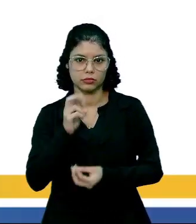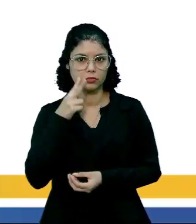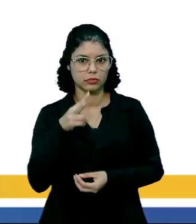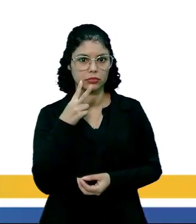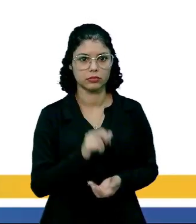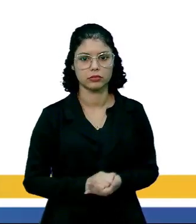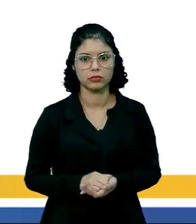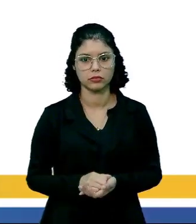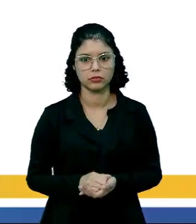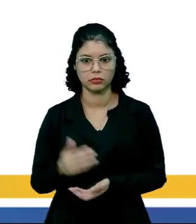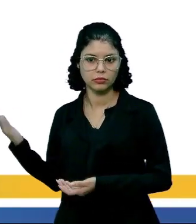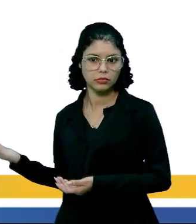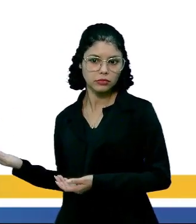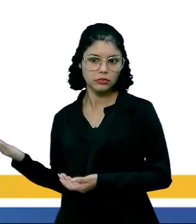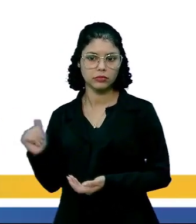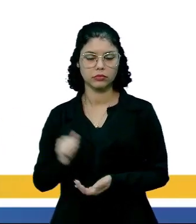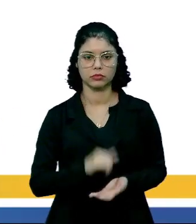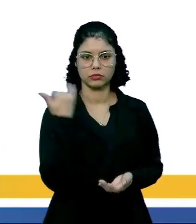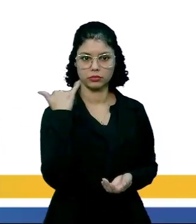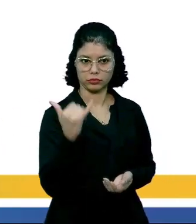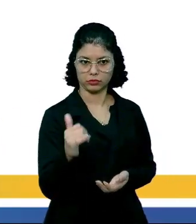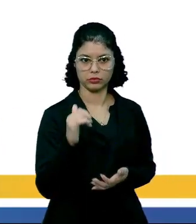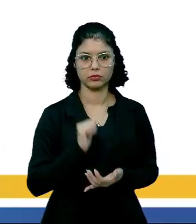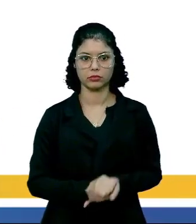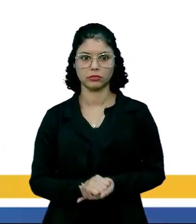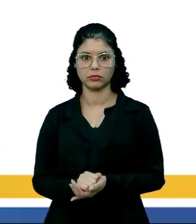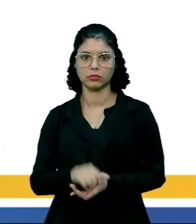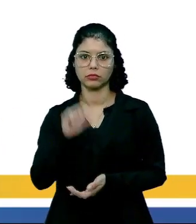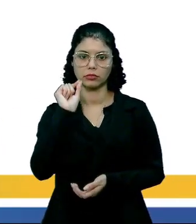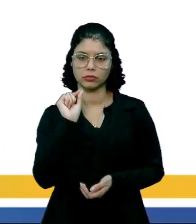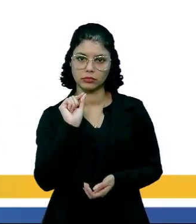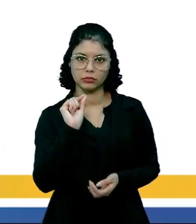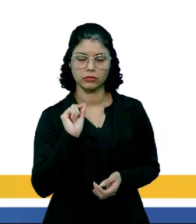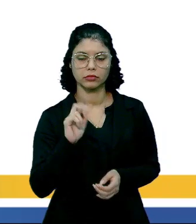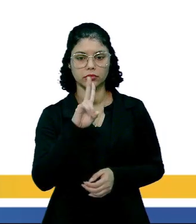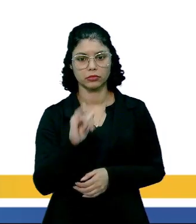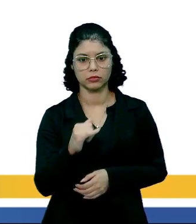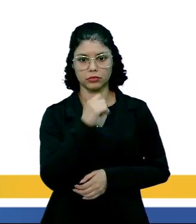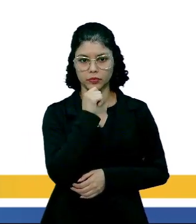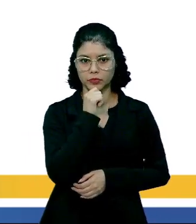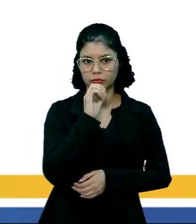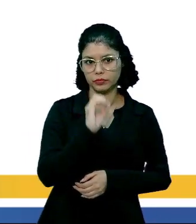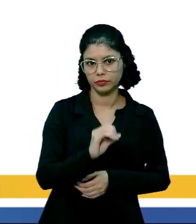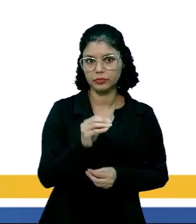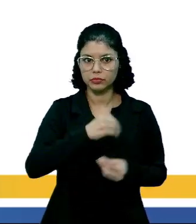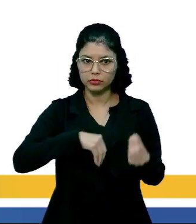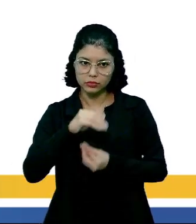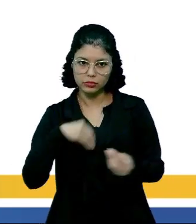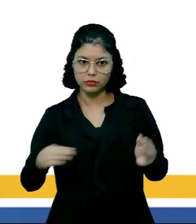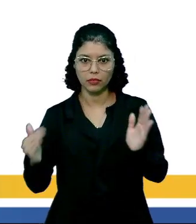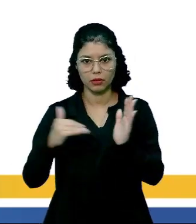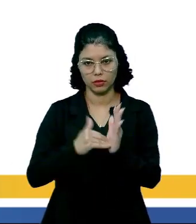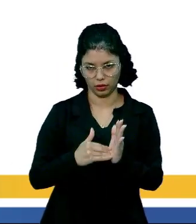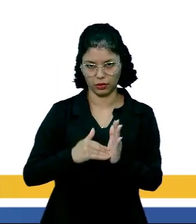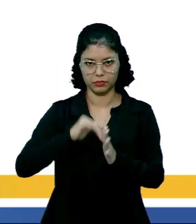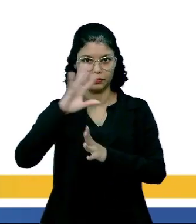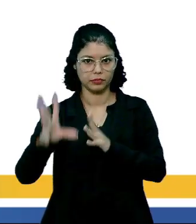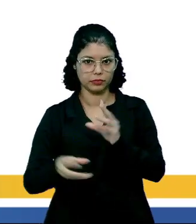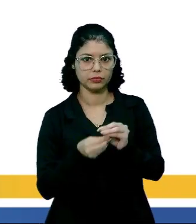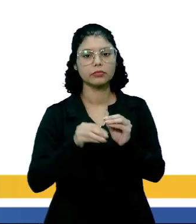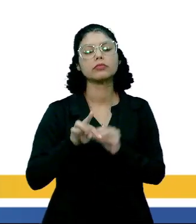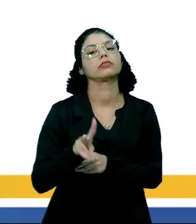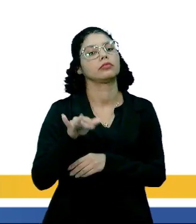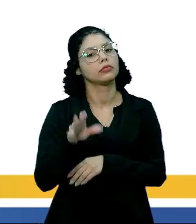de ativação Olha só uma energia ativação ela é a energia que vai duas reagentes até o complexo